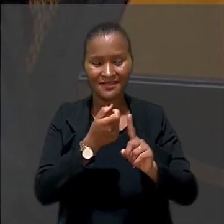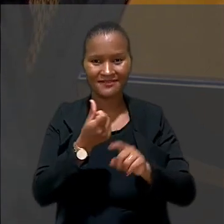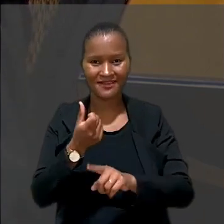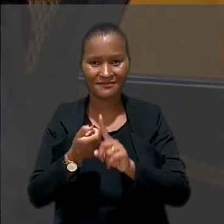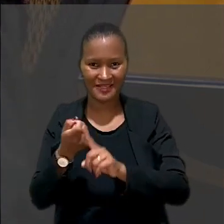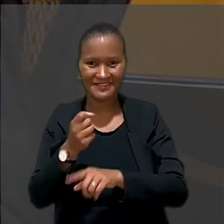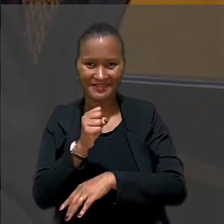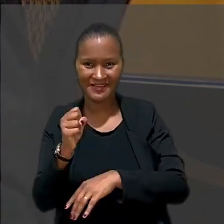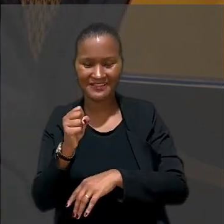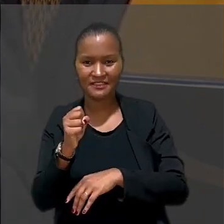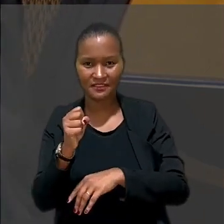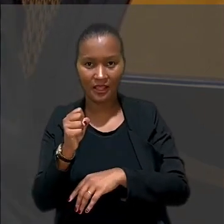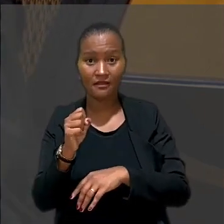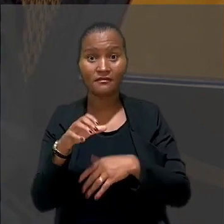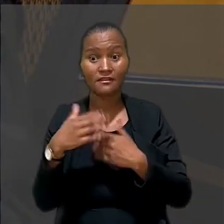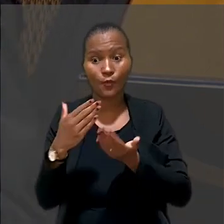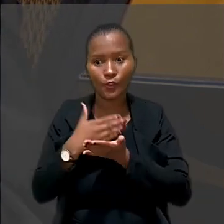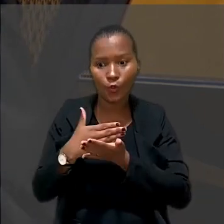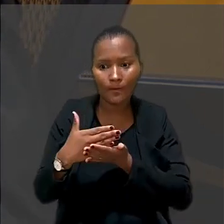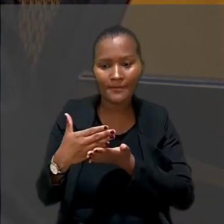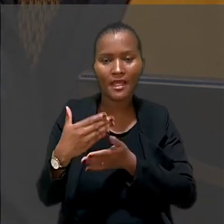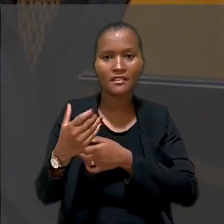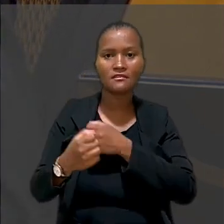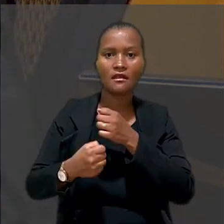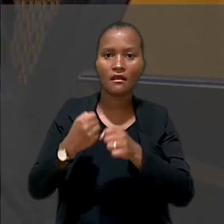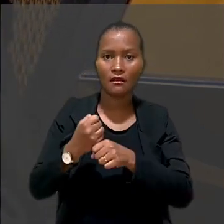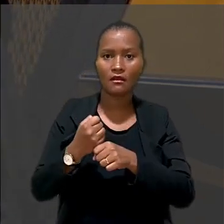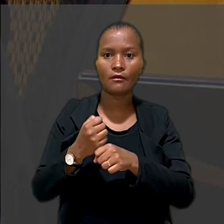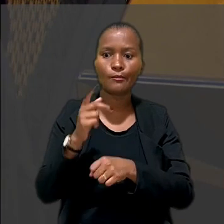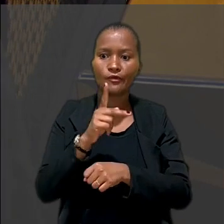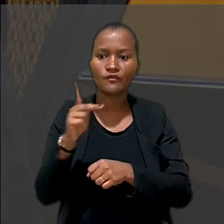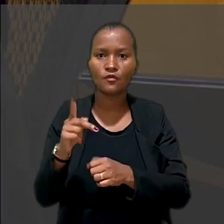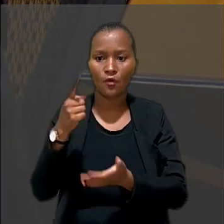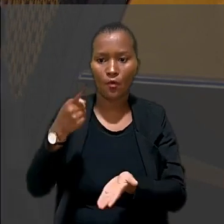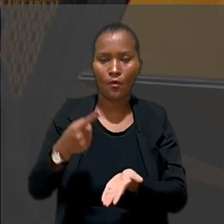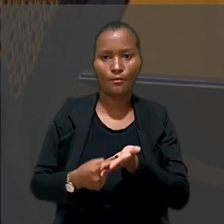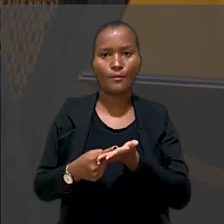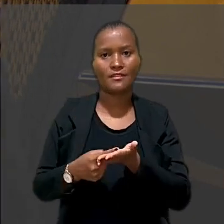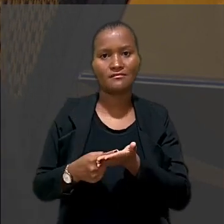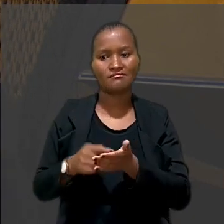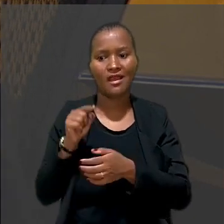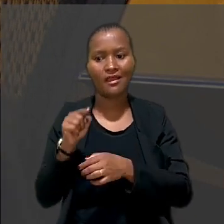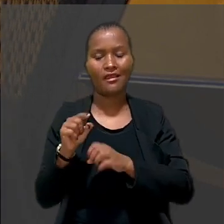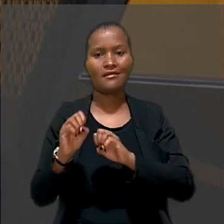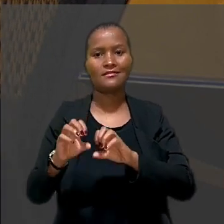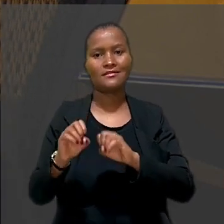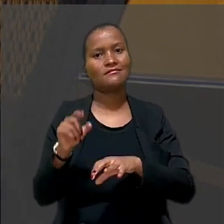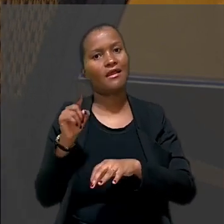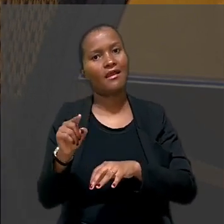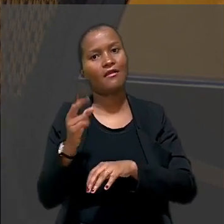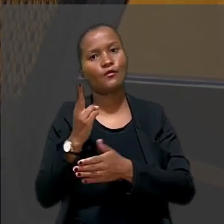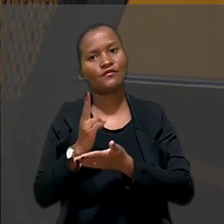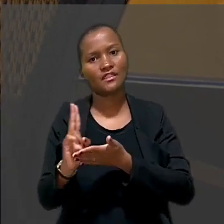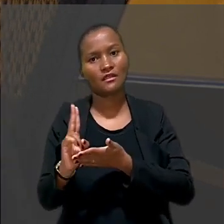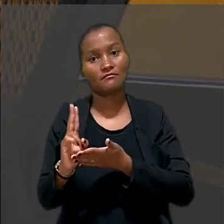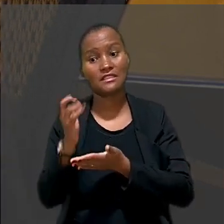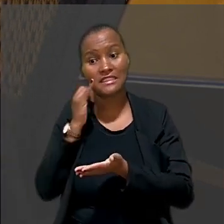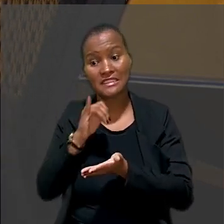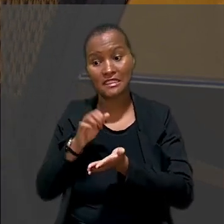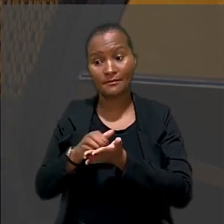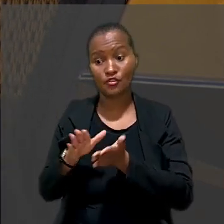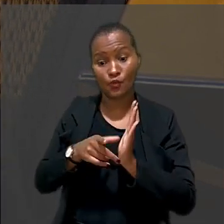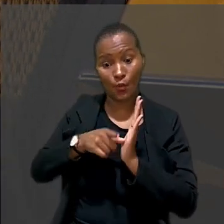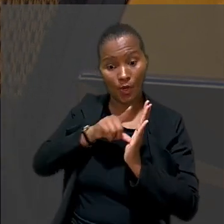inicia um semestre letivo, inicia toda uma carga horária e aquele professor se compromete com aquele ensino e aquela universidade.